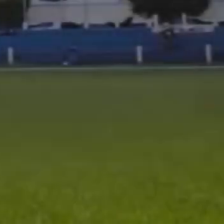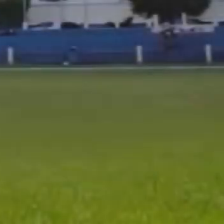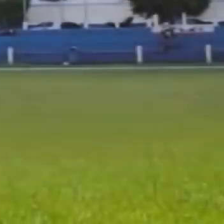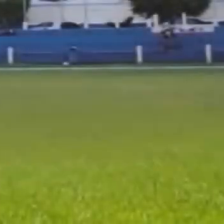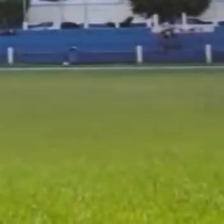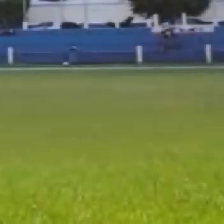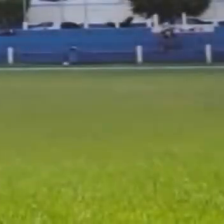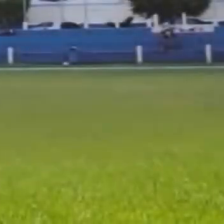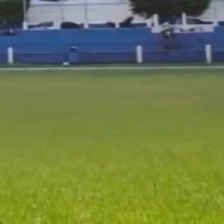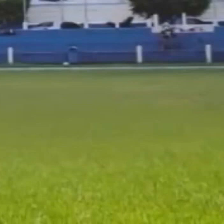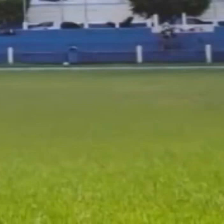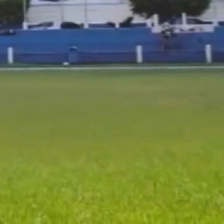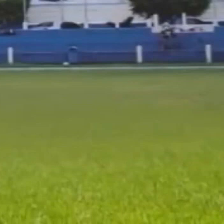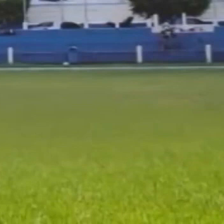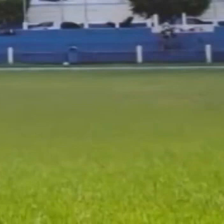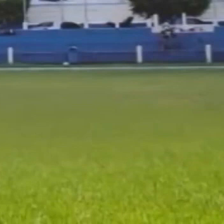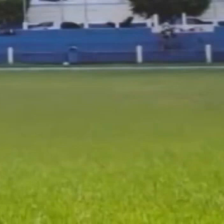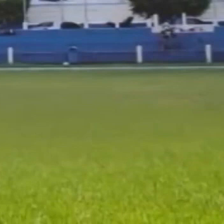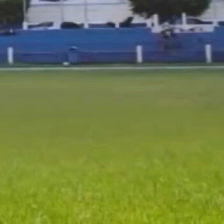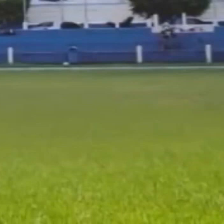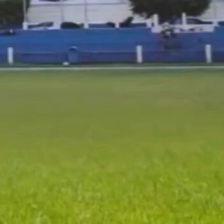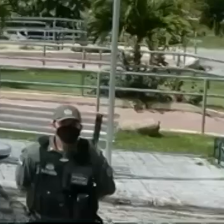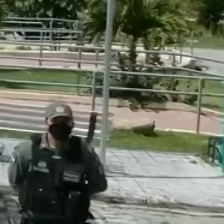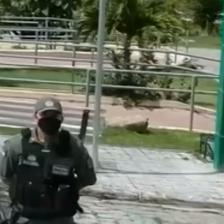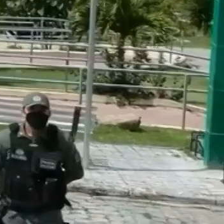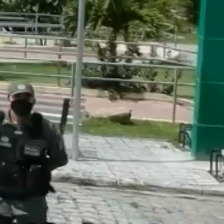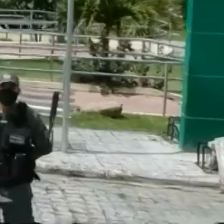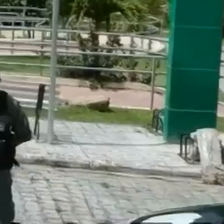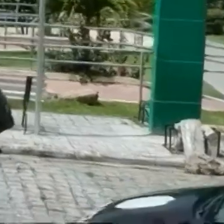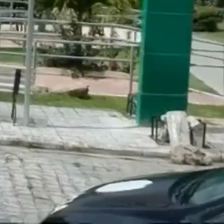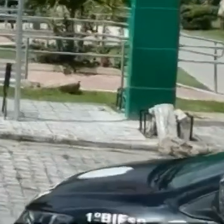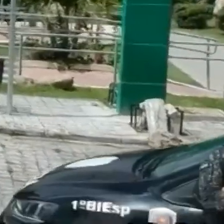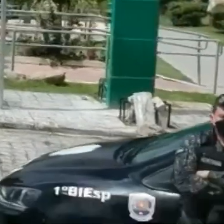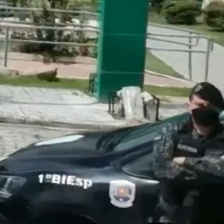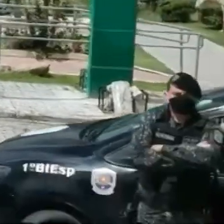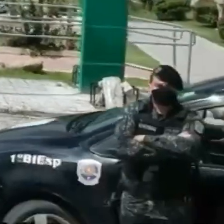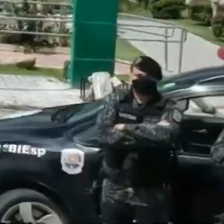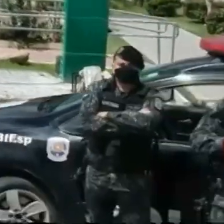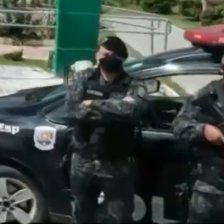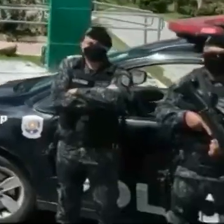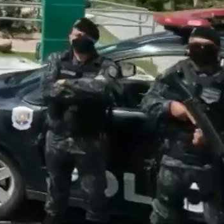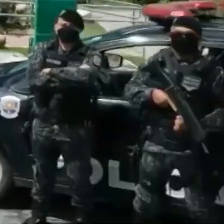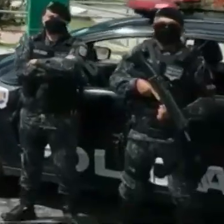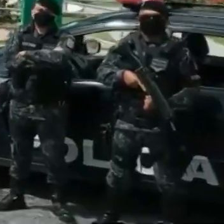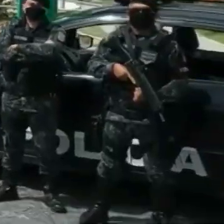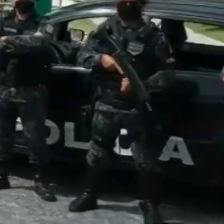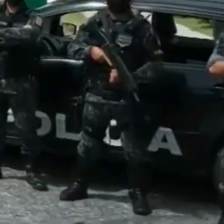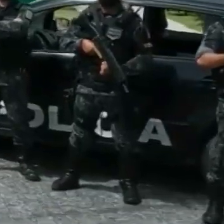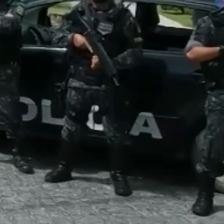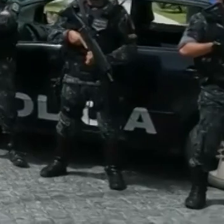Um estado com tantos atributos precisa de uma segurança à altura.